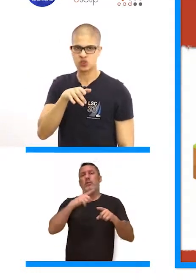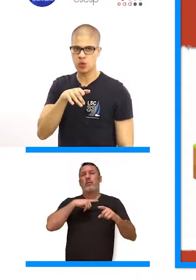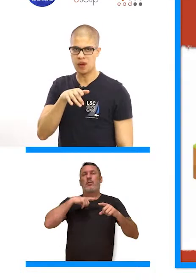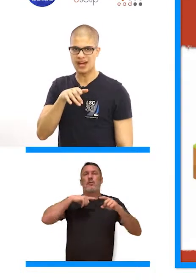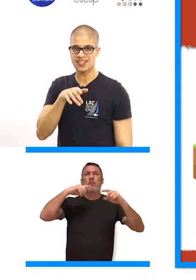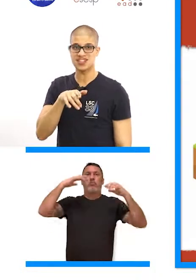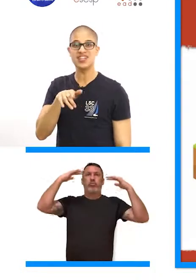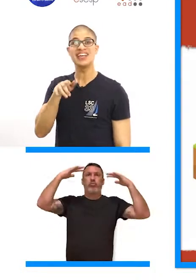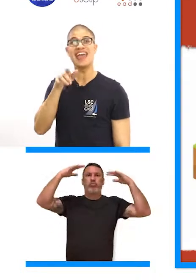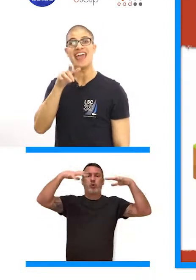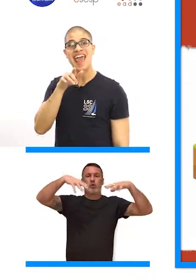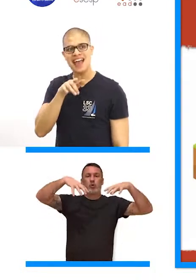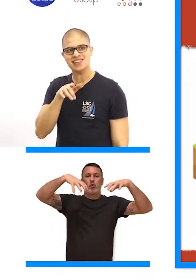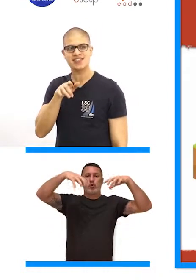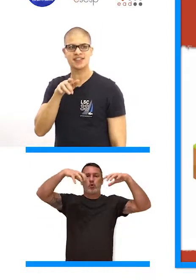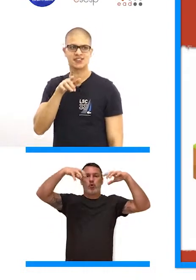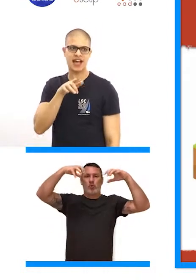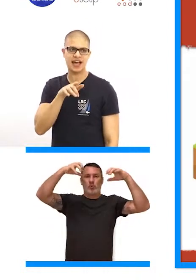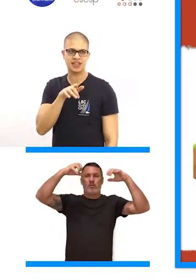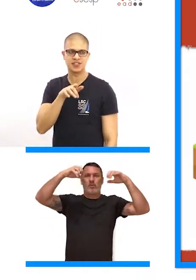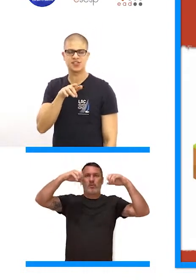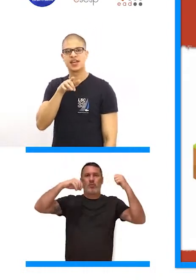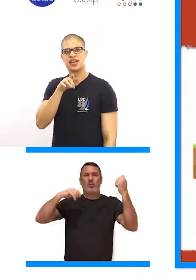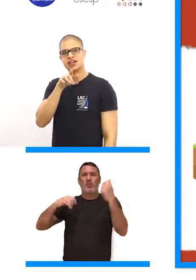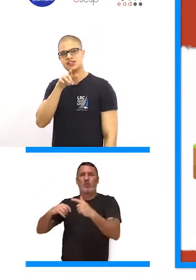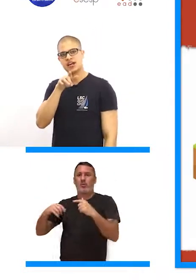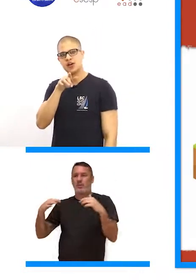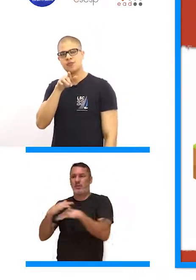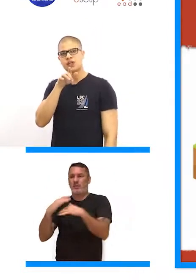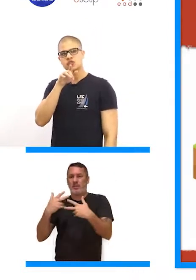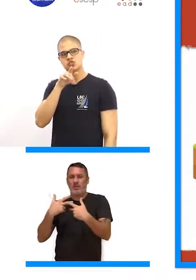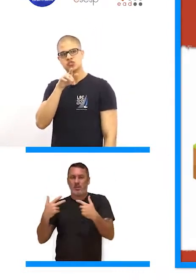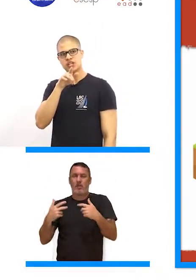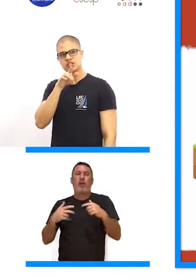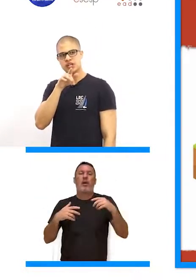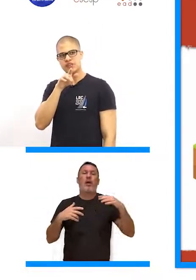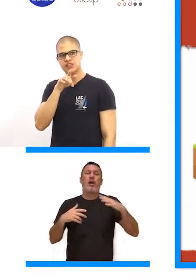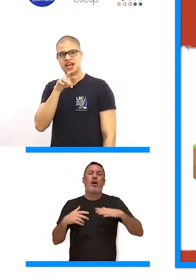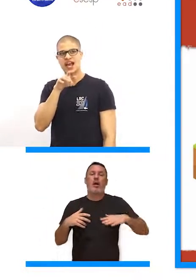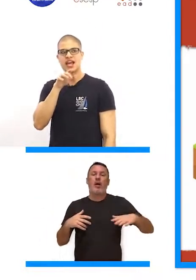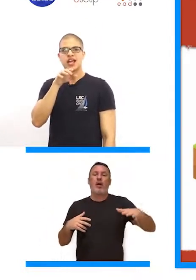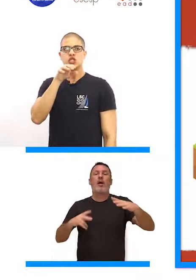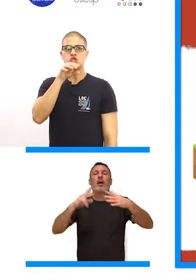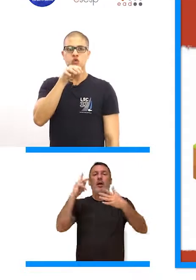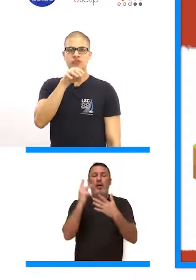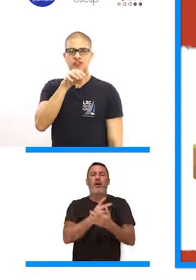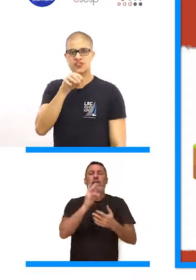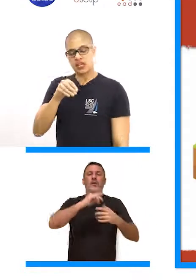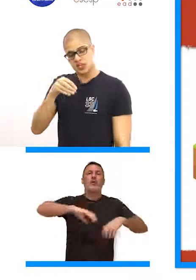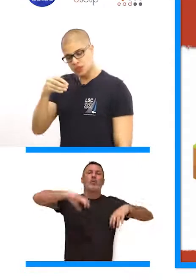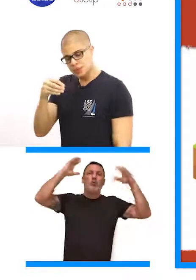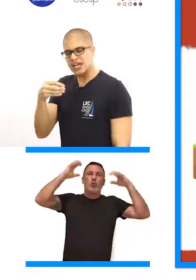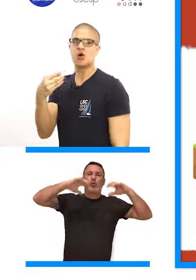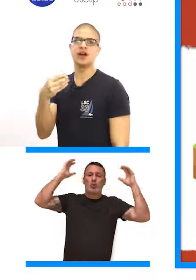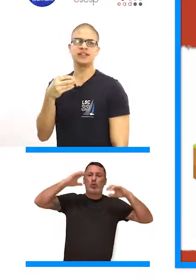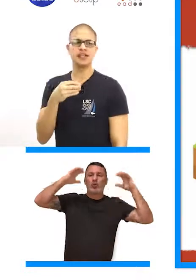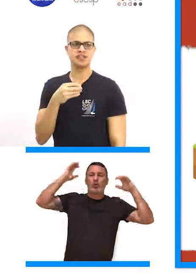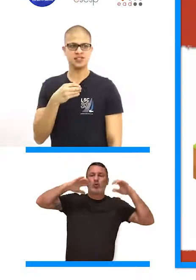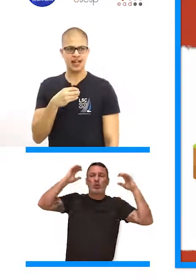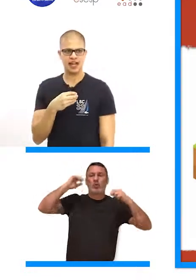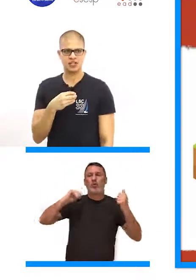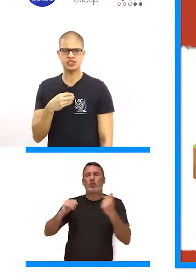em áreas urbanas e estas áreas estarão suscetíveis a chuvas de